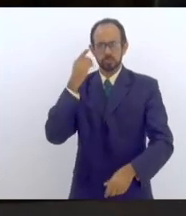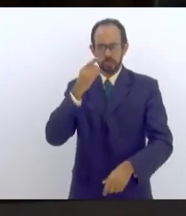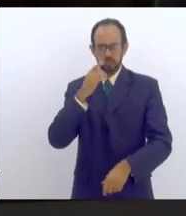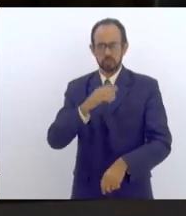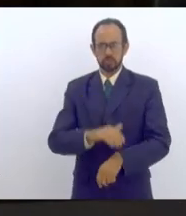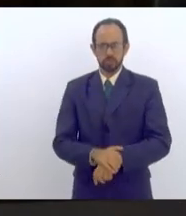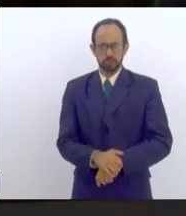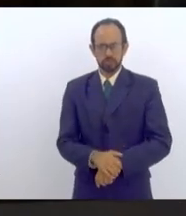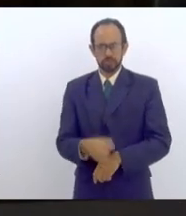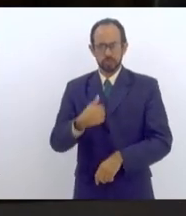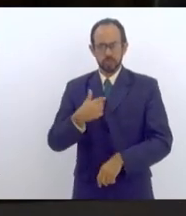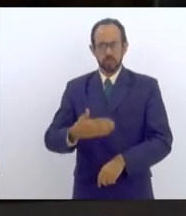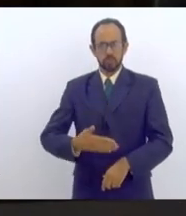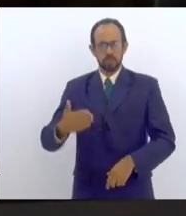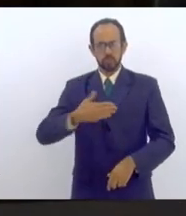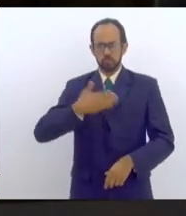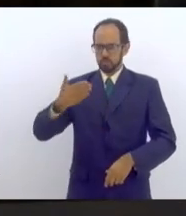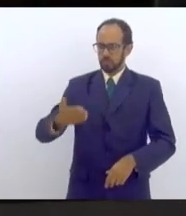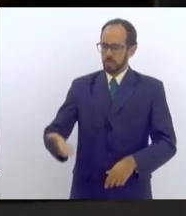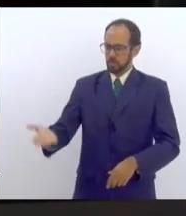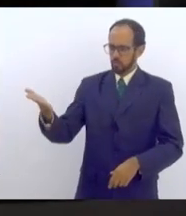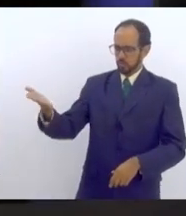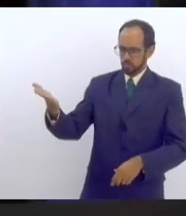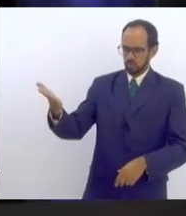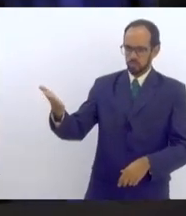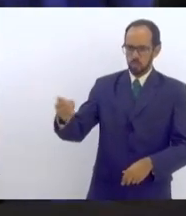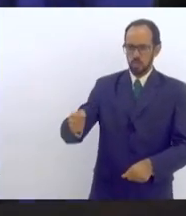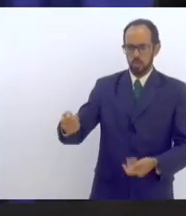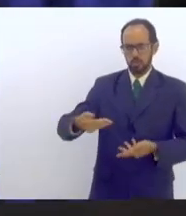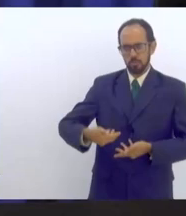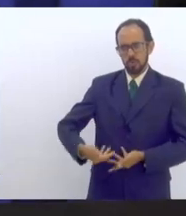Eu fui surpreendido por Sua Excelência